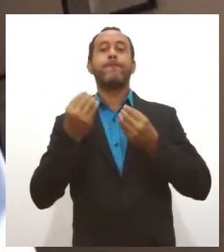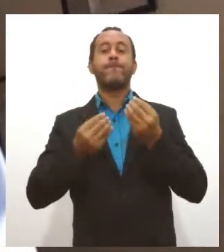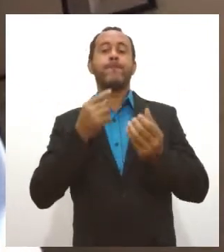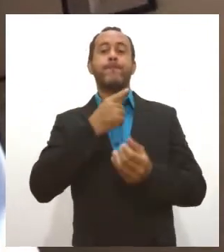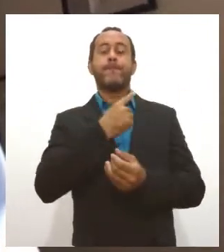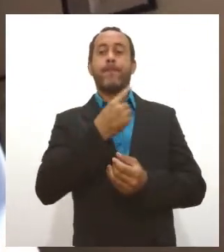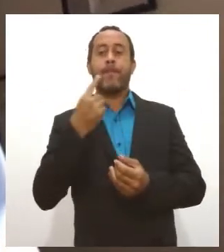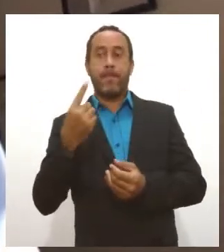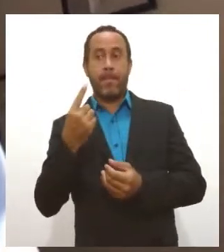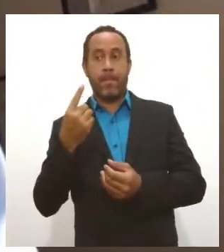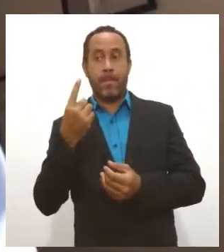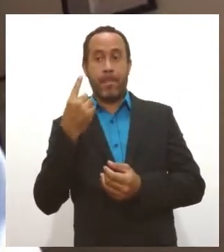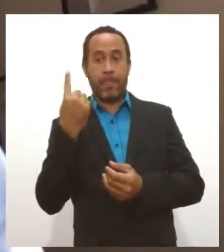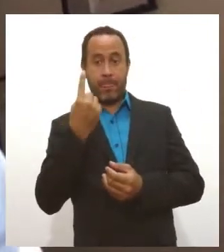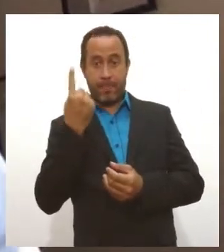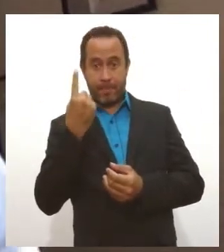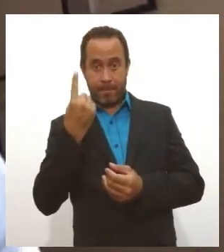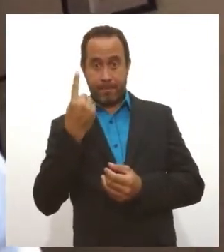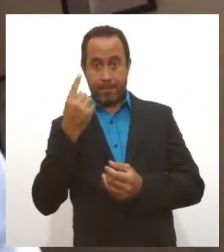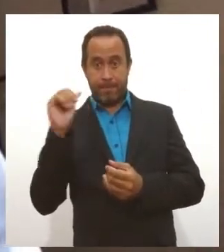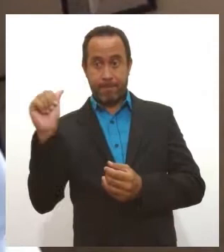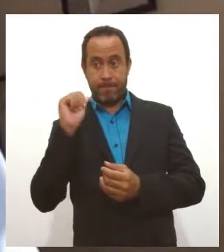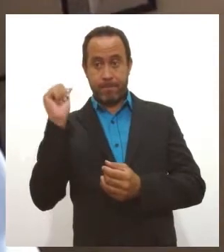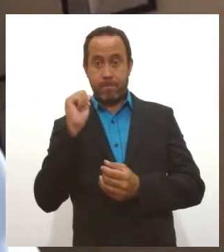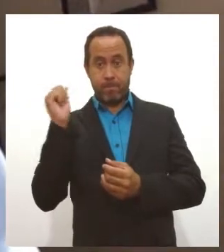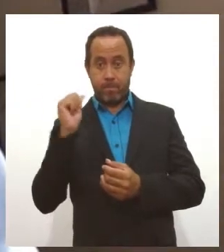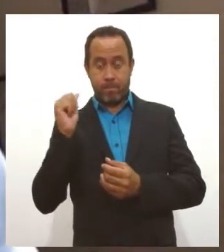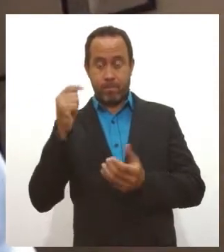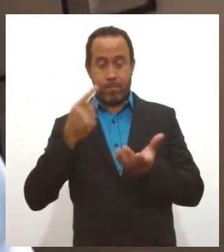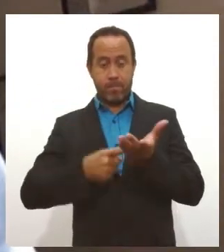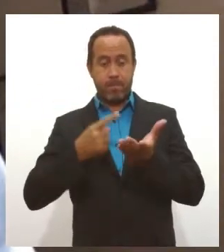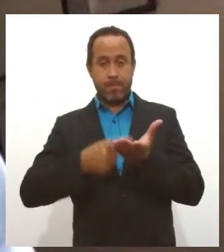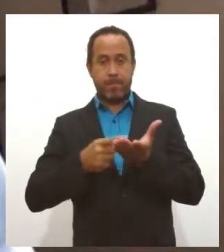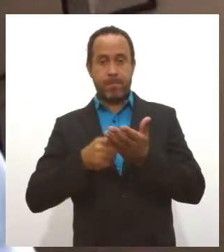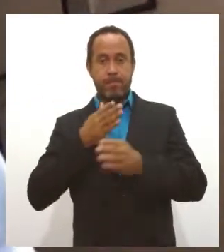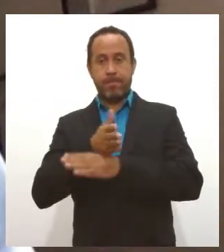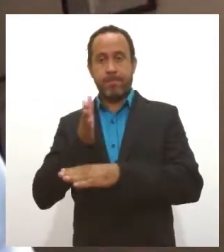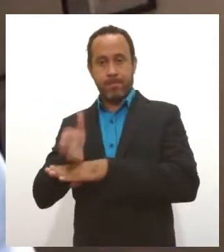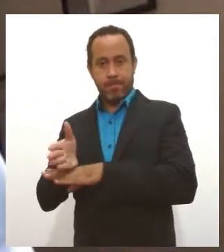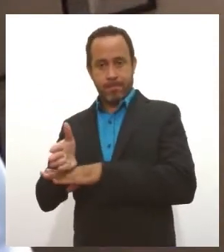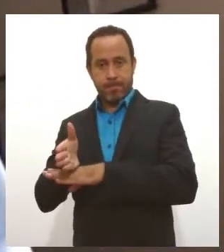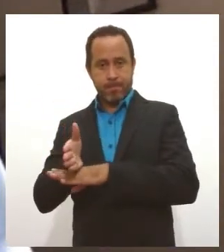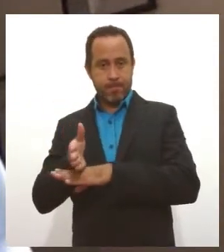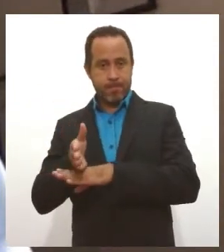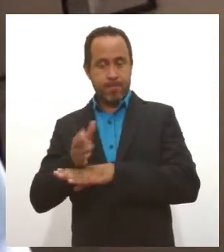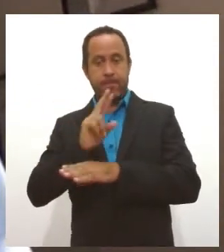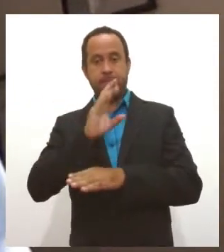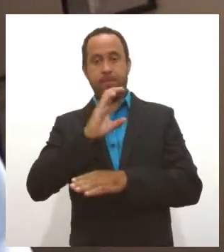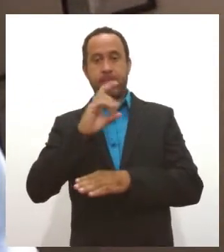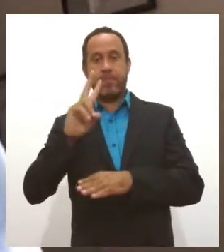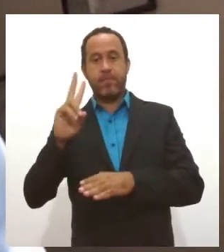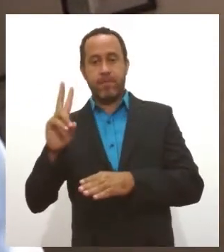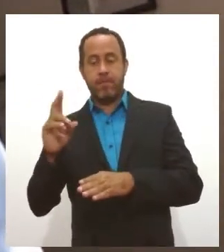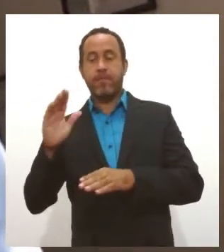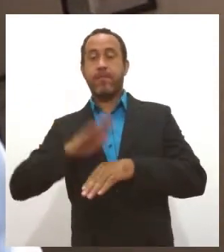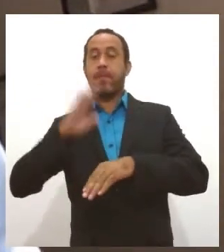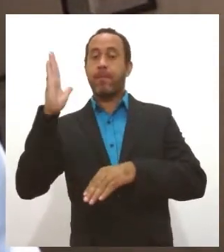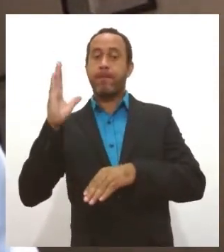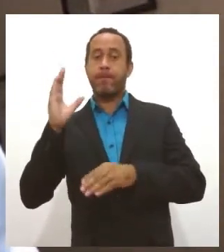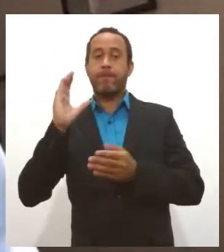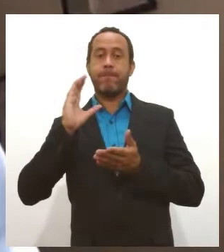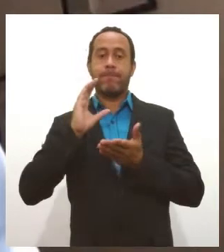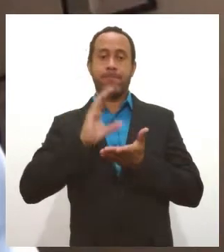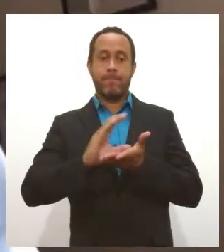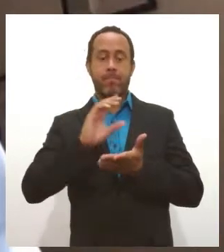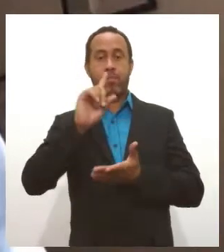Cada real que a associação, via esses convênios, entrar, a CVC entra com mais um real. Então, nós estamos falando aí em